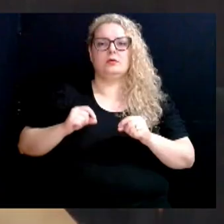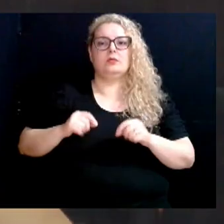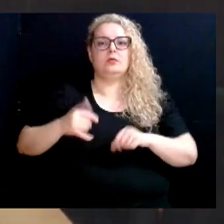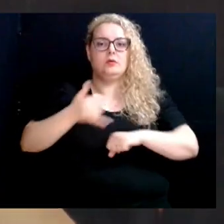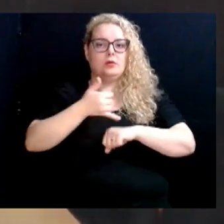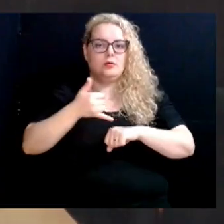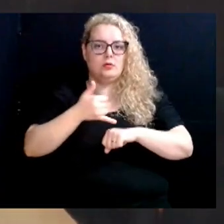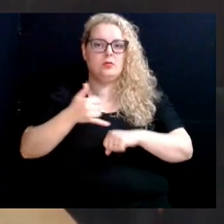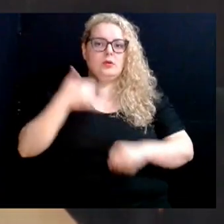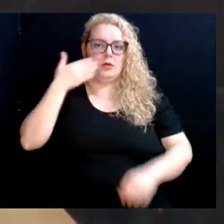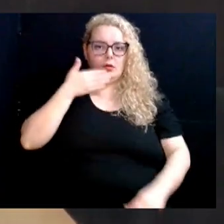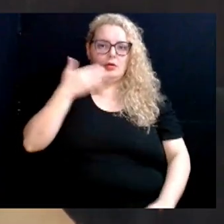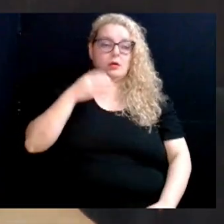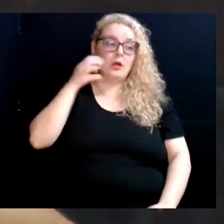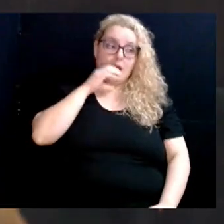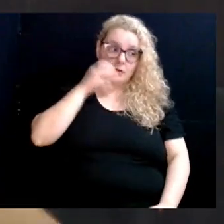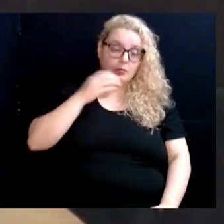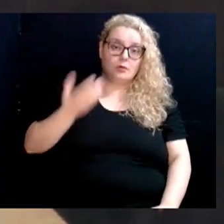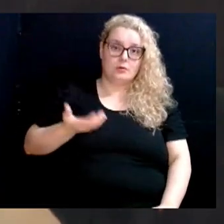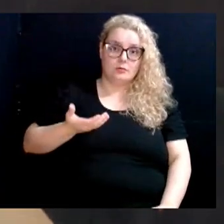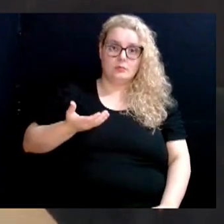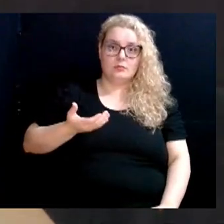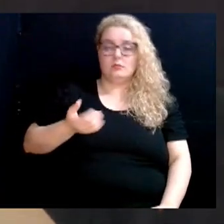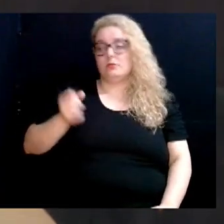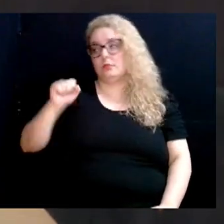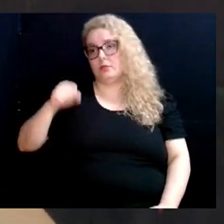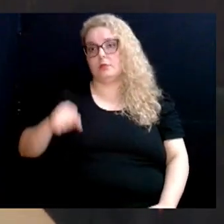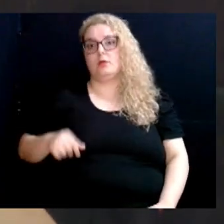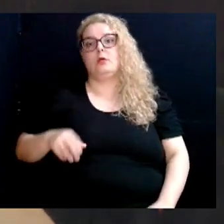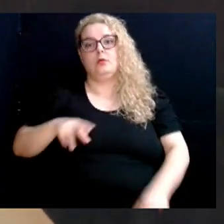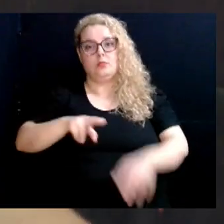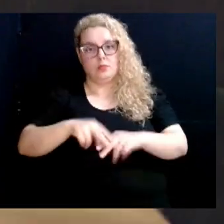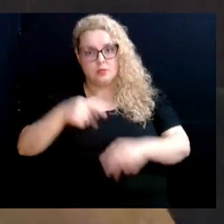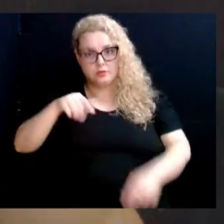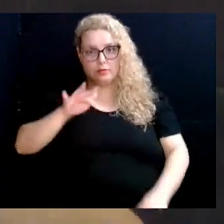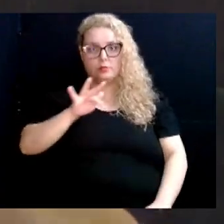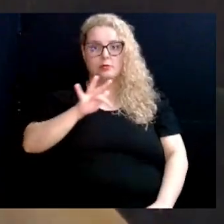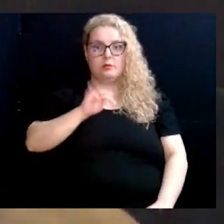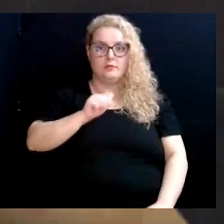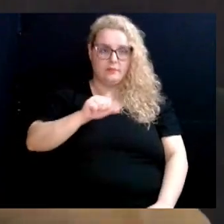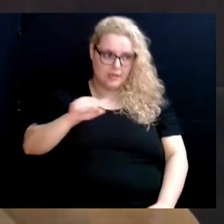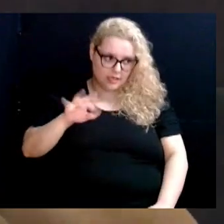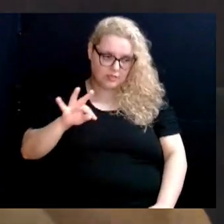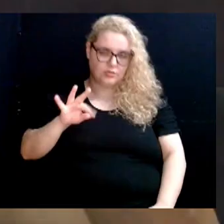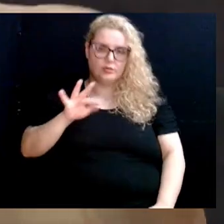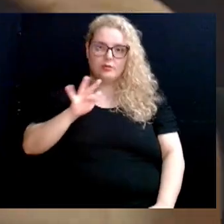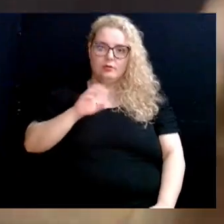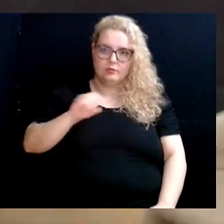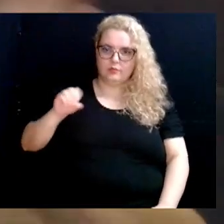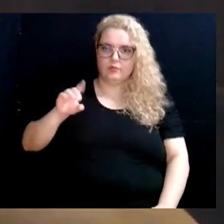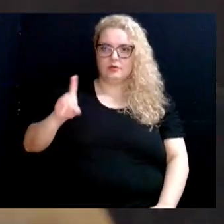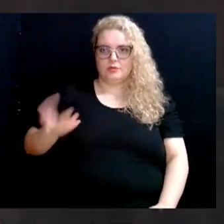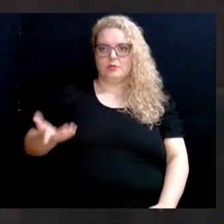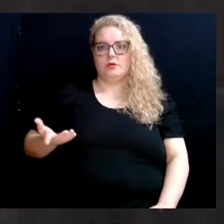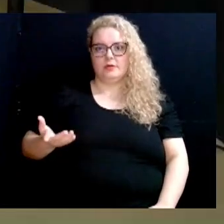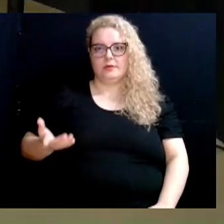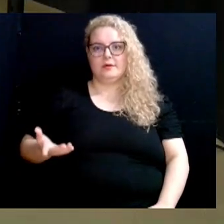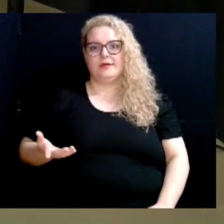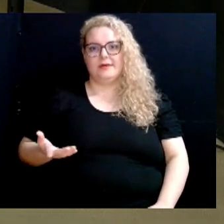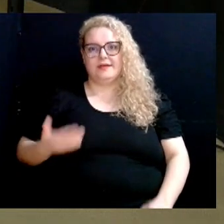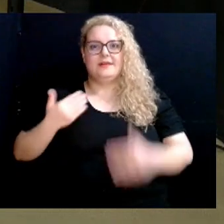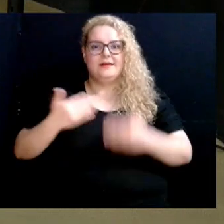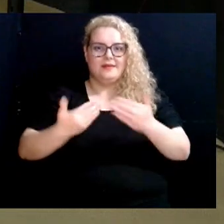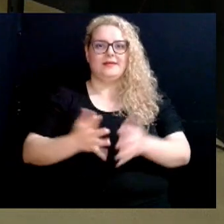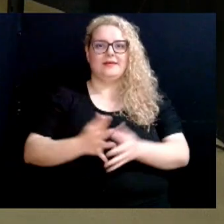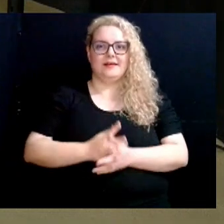com açúcar e rápido. Por isso que a gente vai pro fast food. Entende? Então, mas aí depois, né, caso queira, a gente pode...